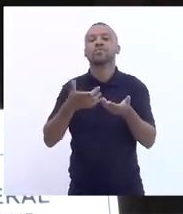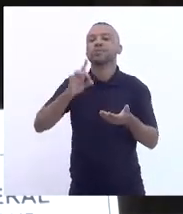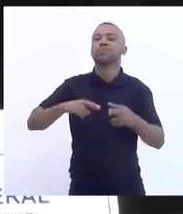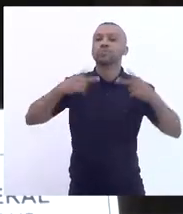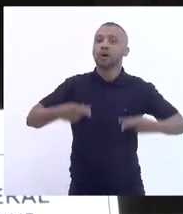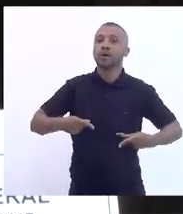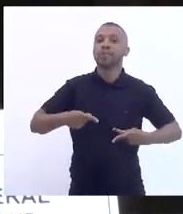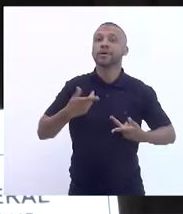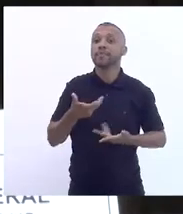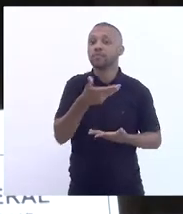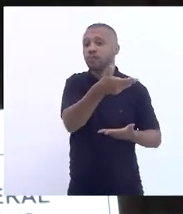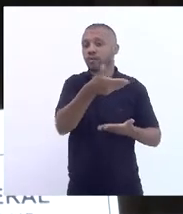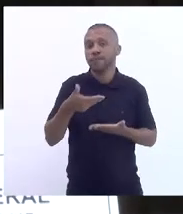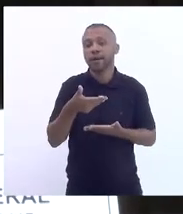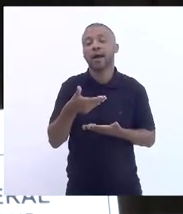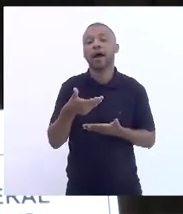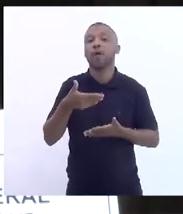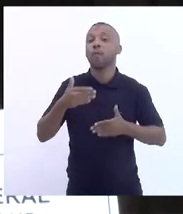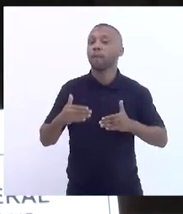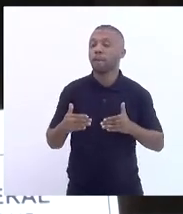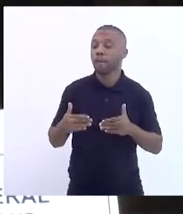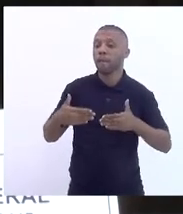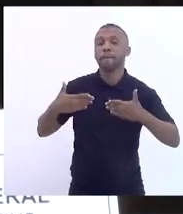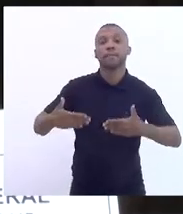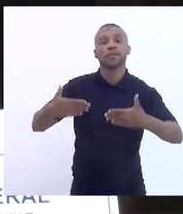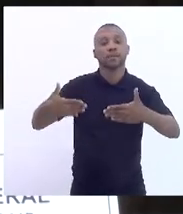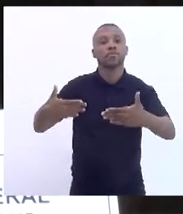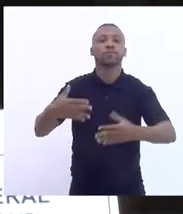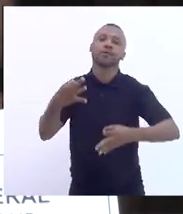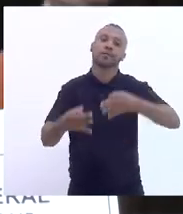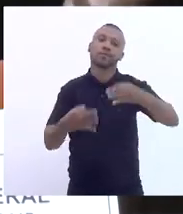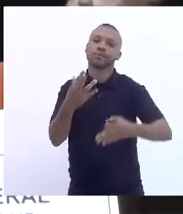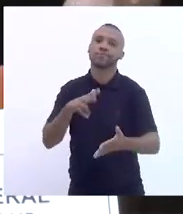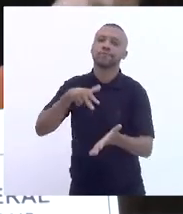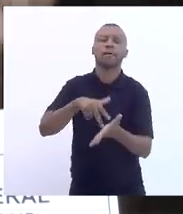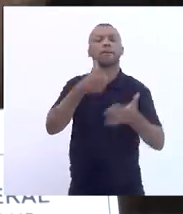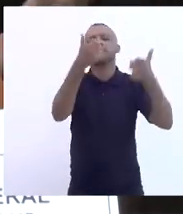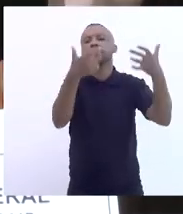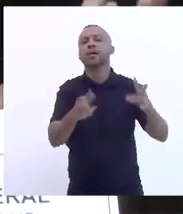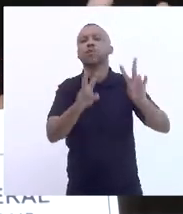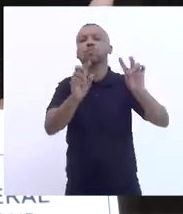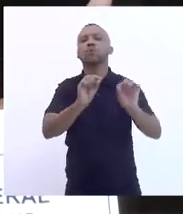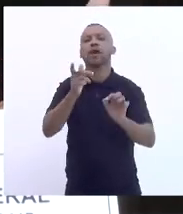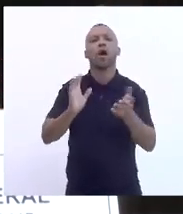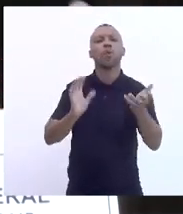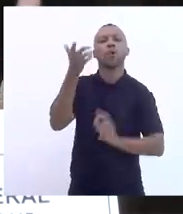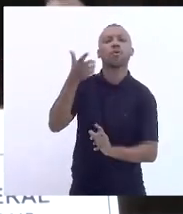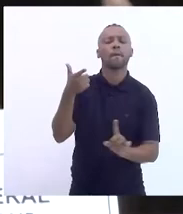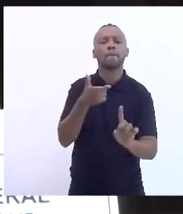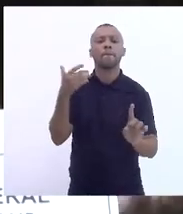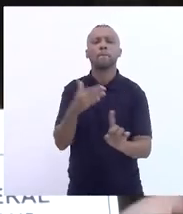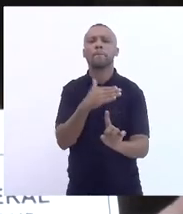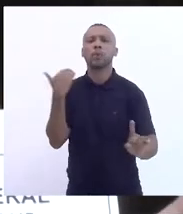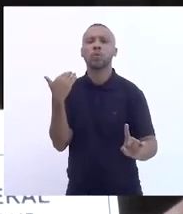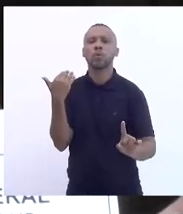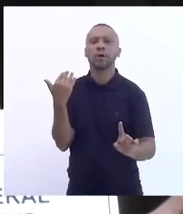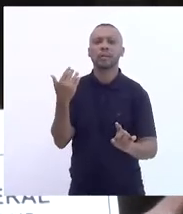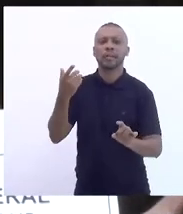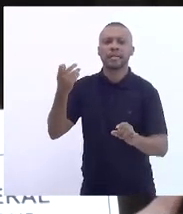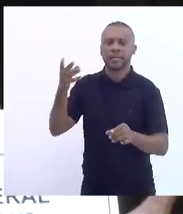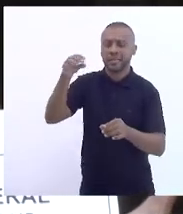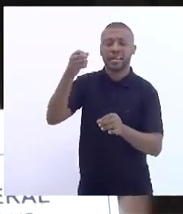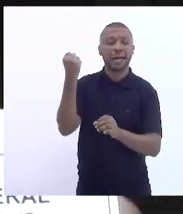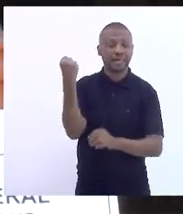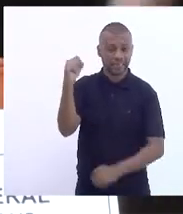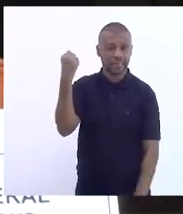da Justiça que vai lá essa semana para tratar do horror que foi a execução de um homem numa câmara de gás em